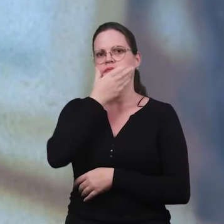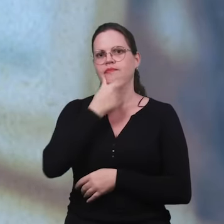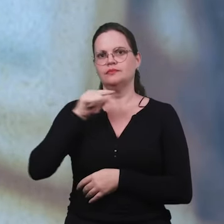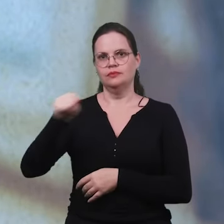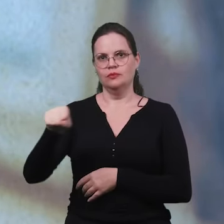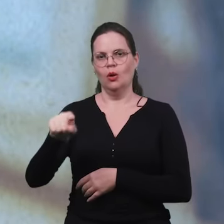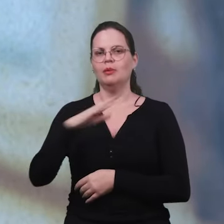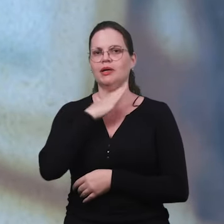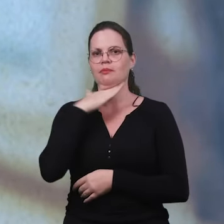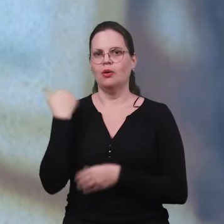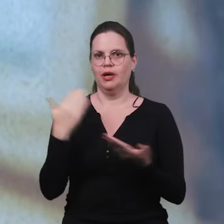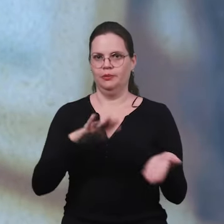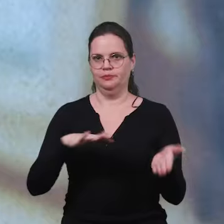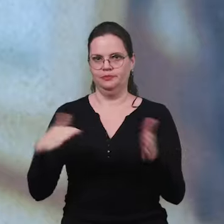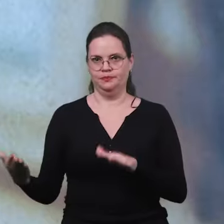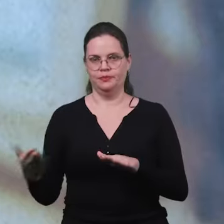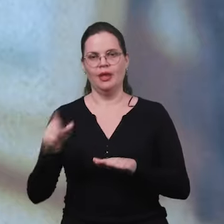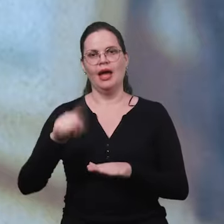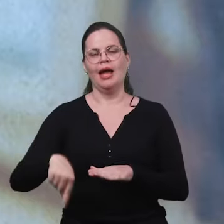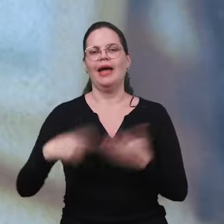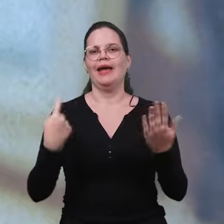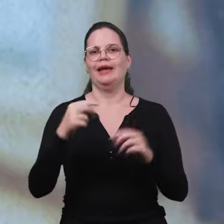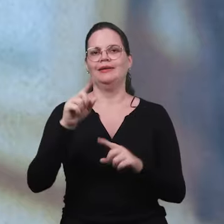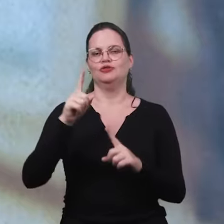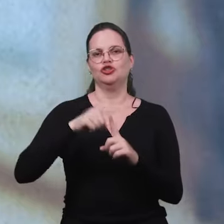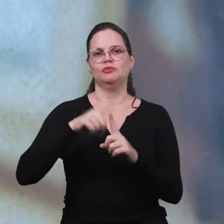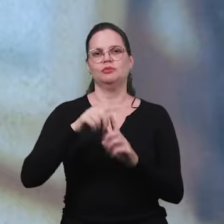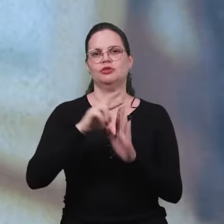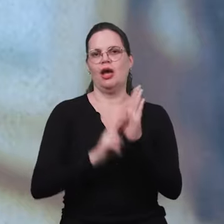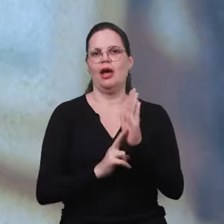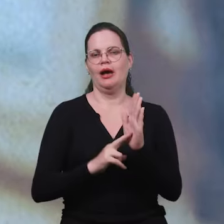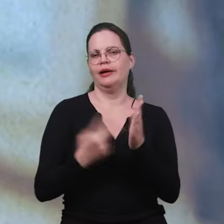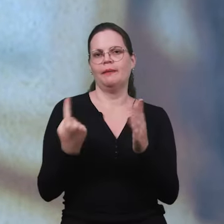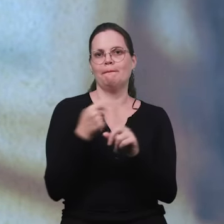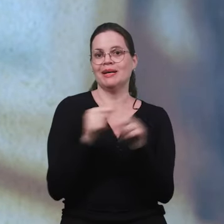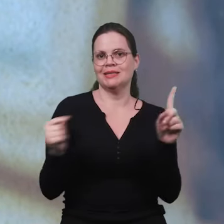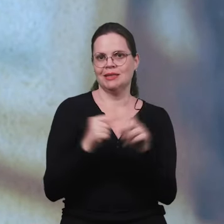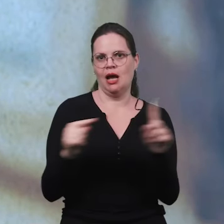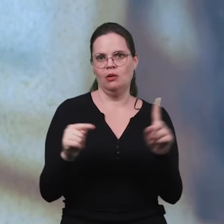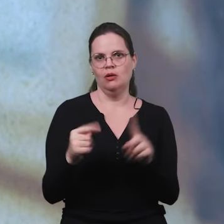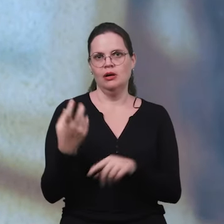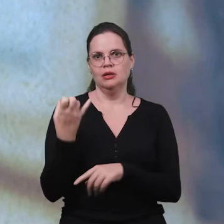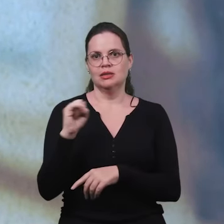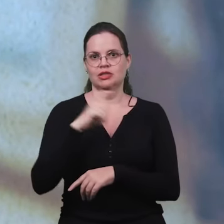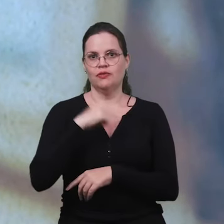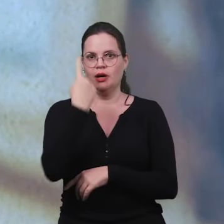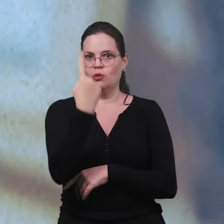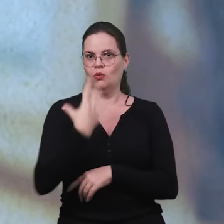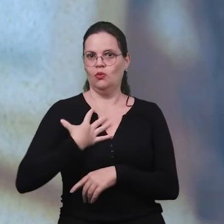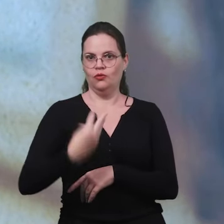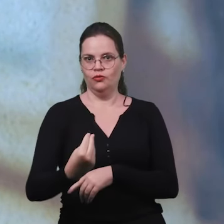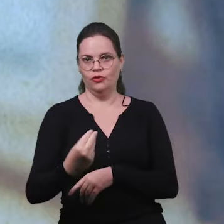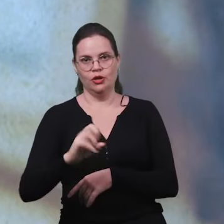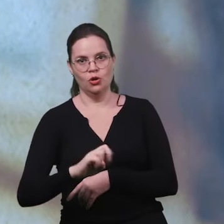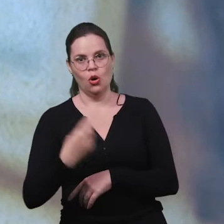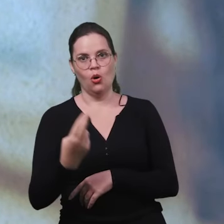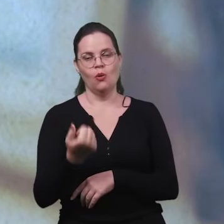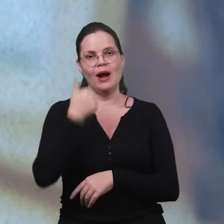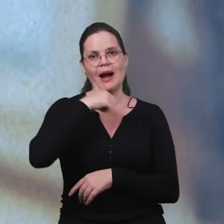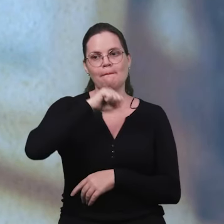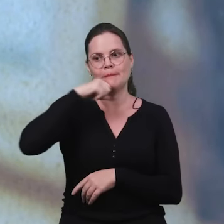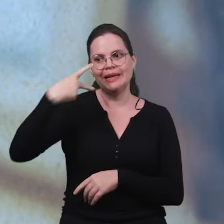casado pela comunhão parcial, se ele deixar pelo menos um filho, ou ele não teve filhos, mas a mãe dele está viva, né?